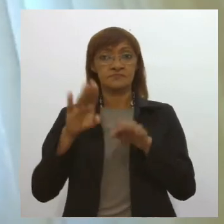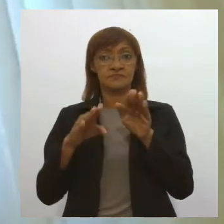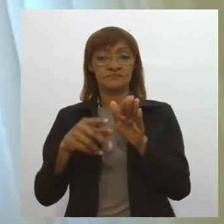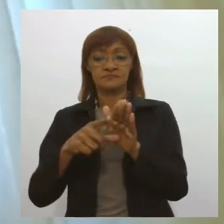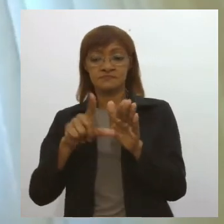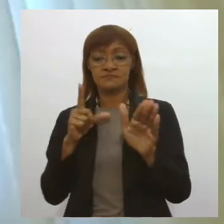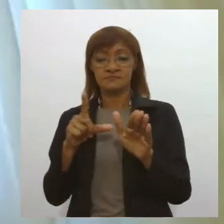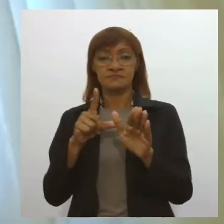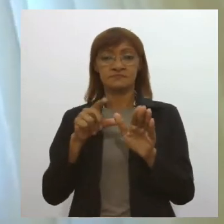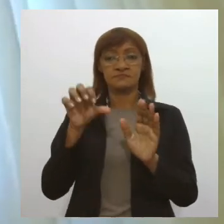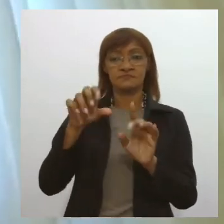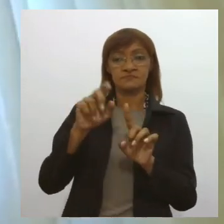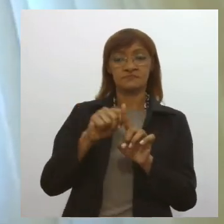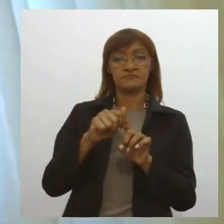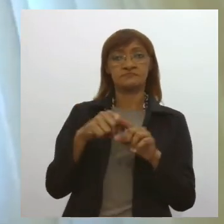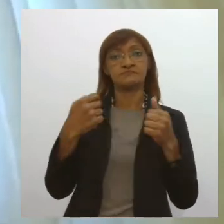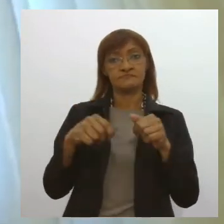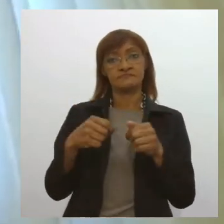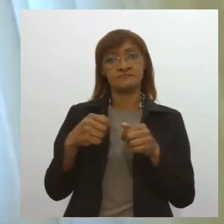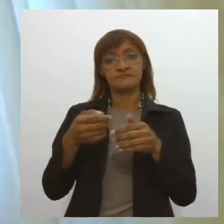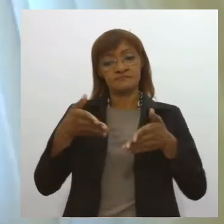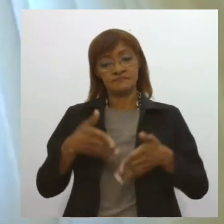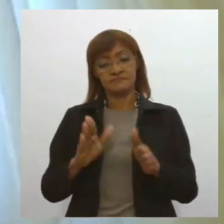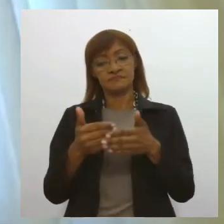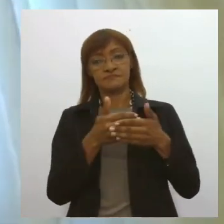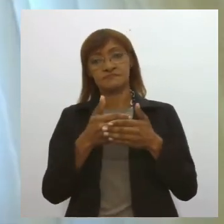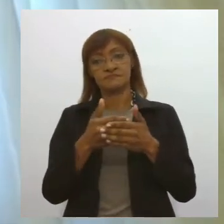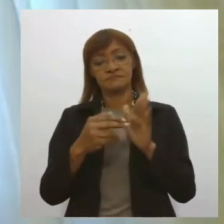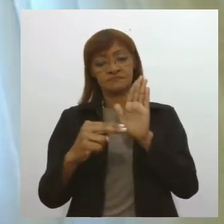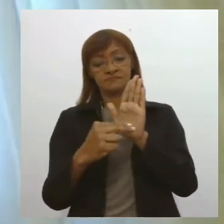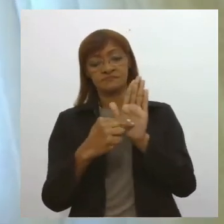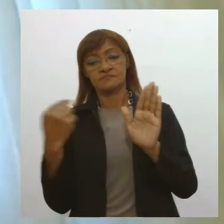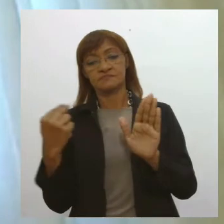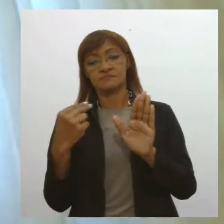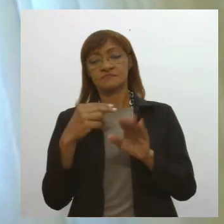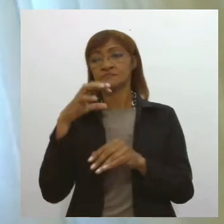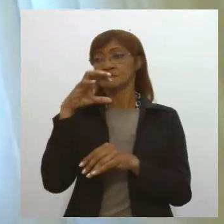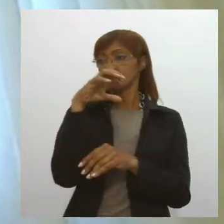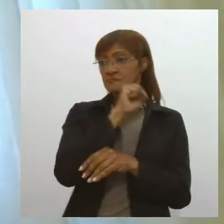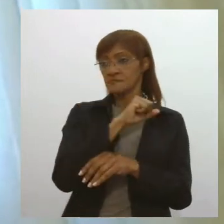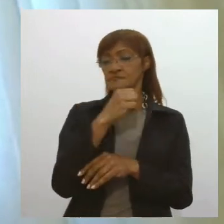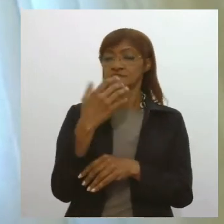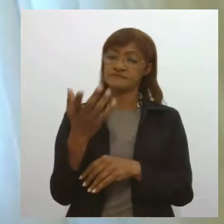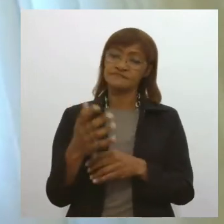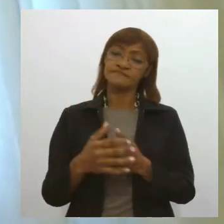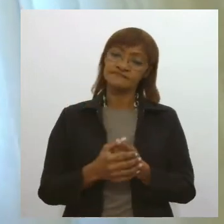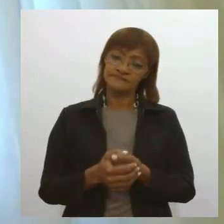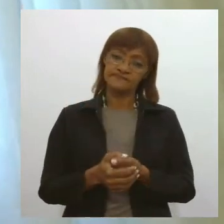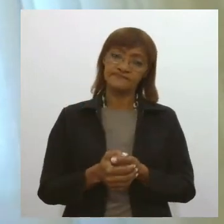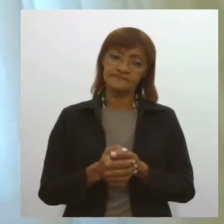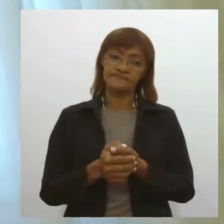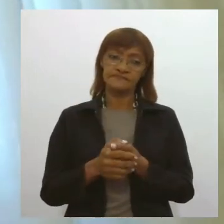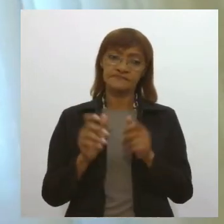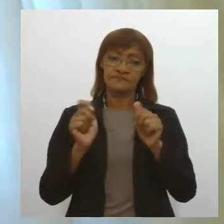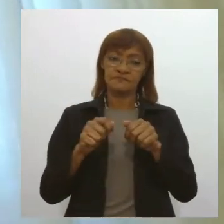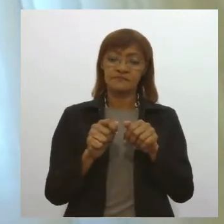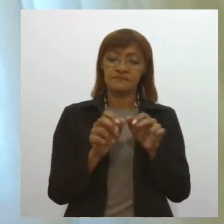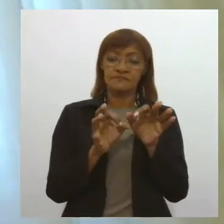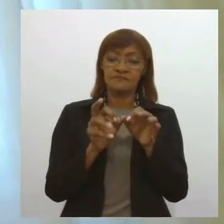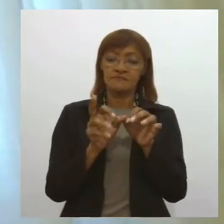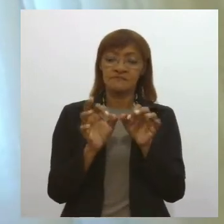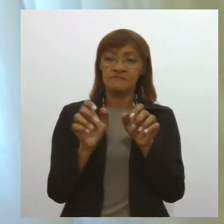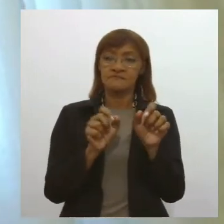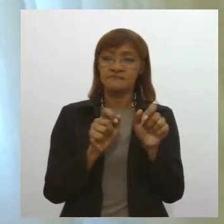via de cesariana, né, via operatória, né, por ser a via mais rápida e a via de maior controle nesses casos